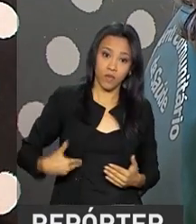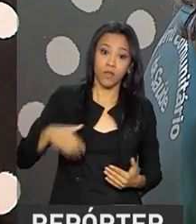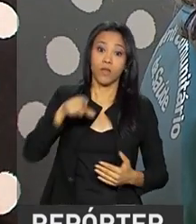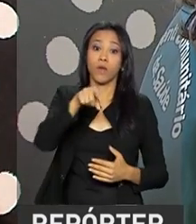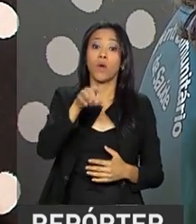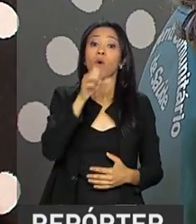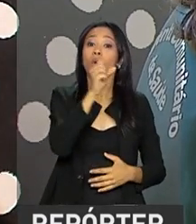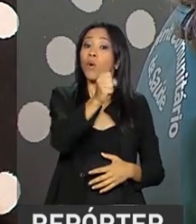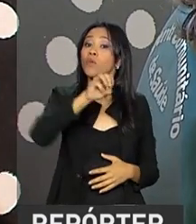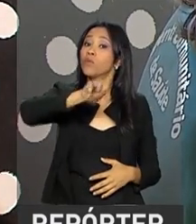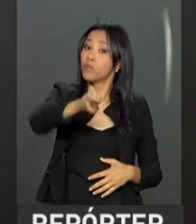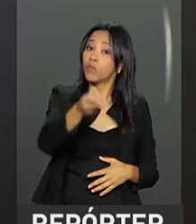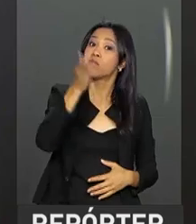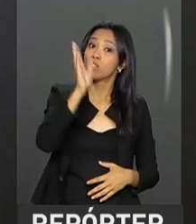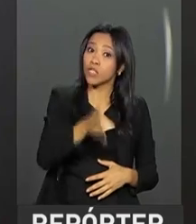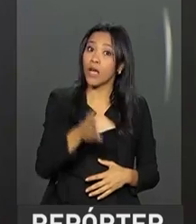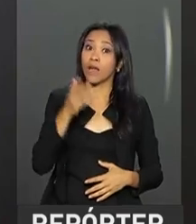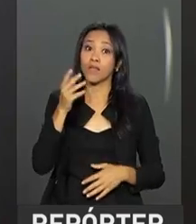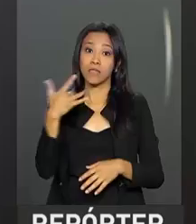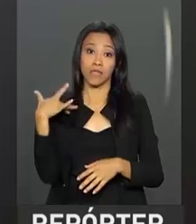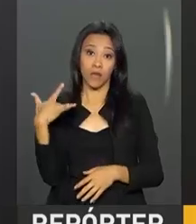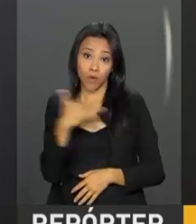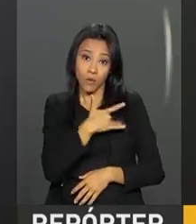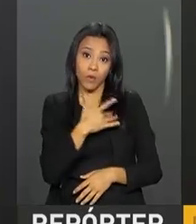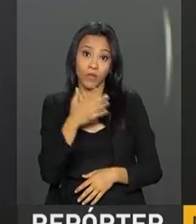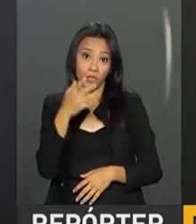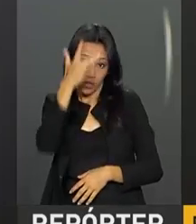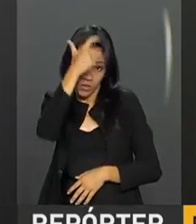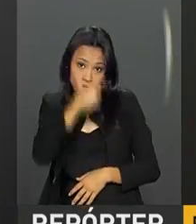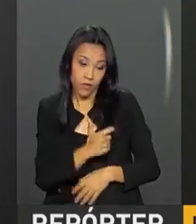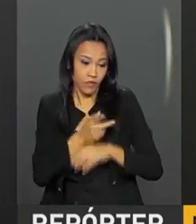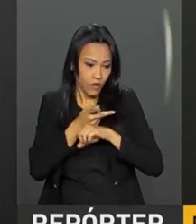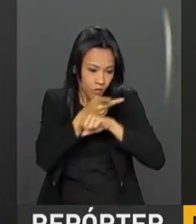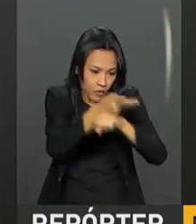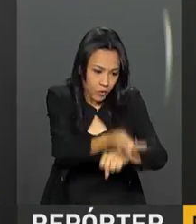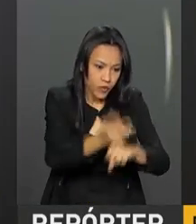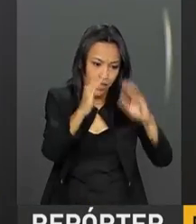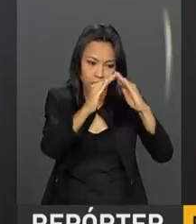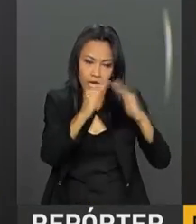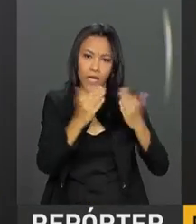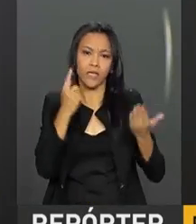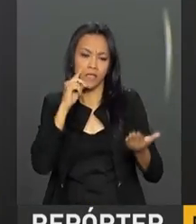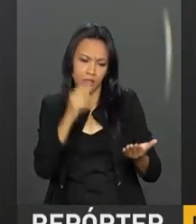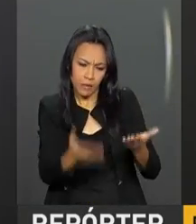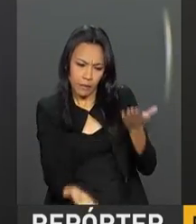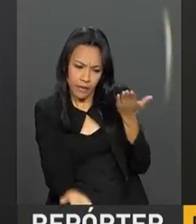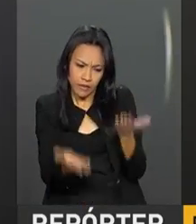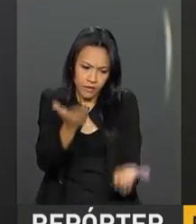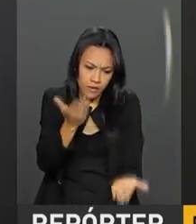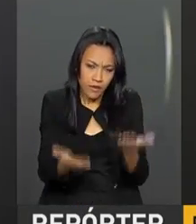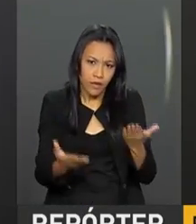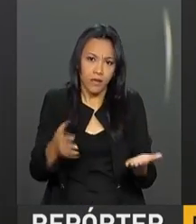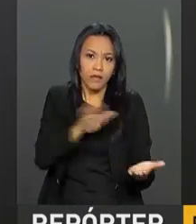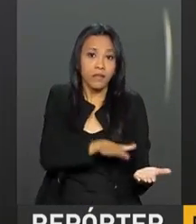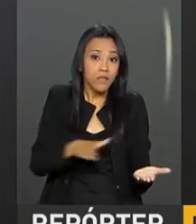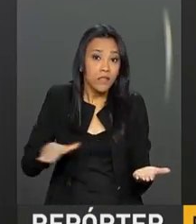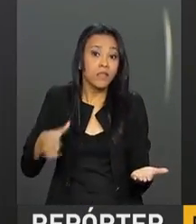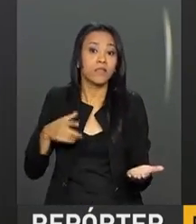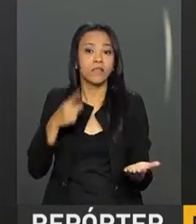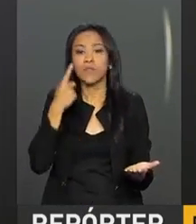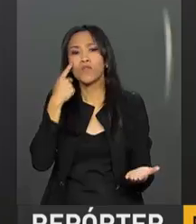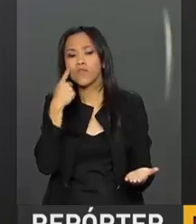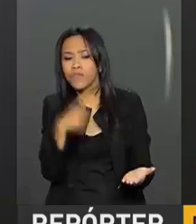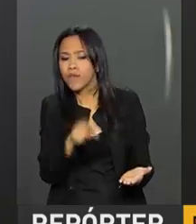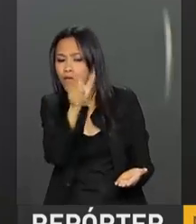de perto por equipes de saúde. O agente de saúde que vai na casa fazer a pesar e medir as crianças e verificar a caderneta, ela não olha só